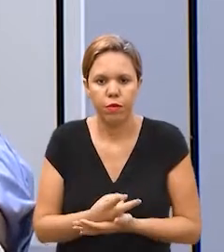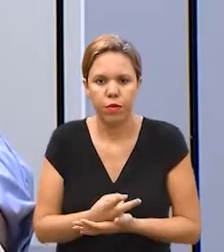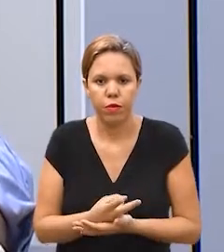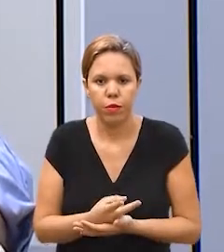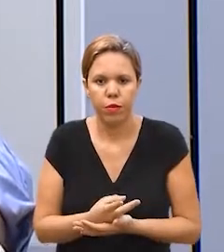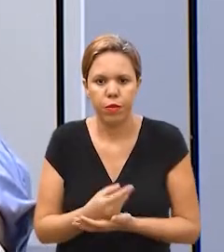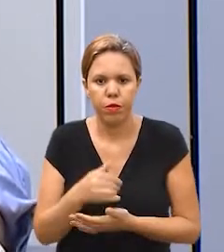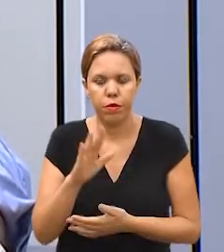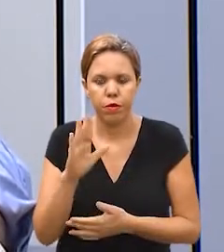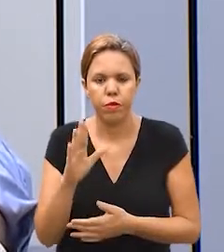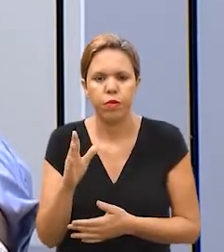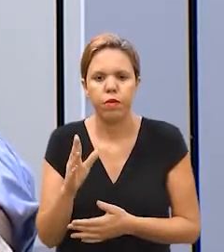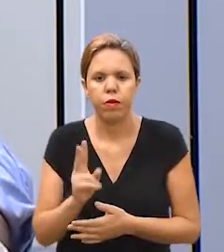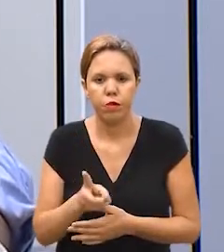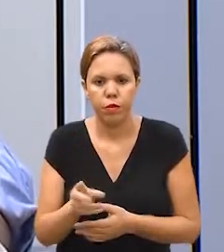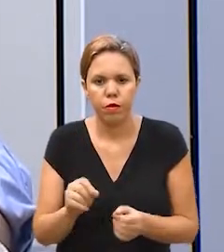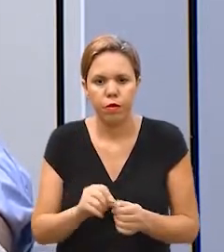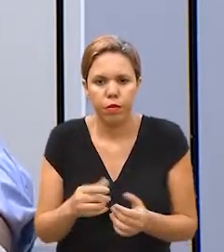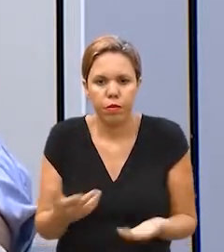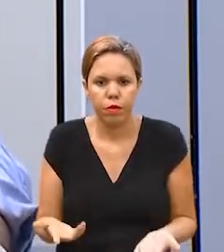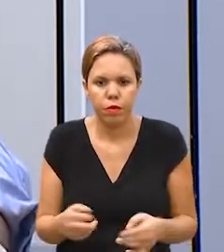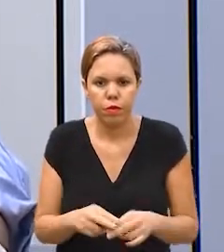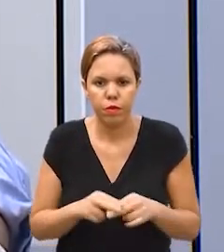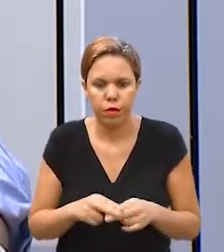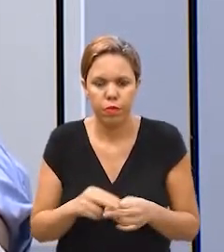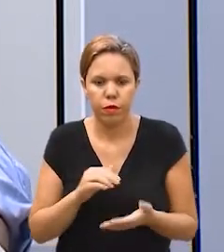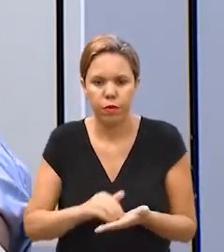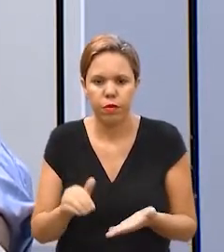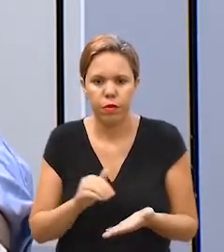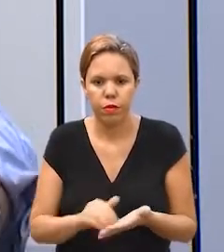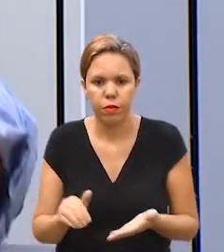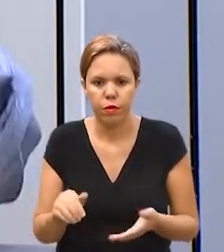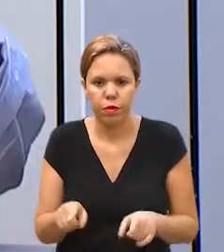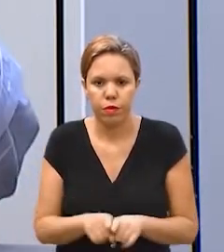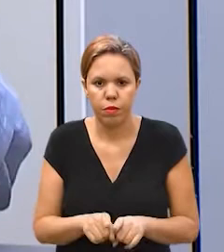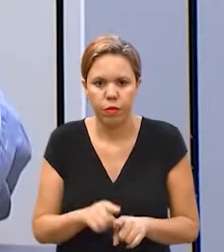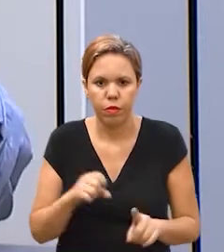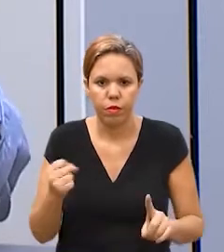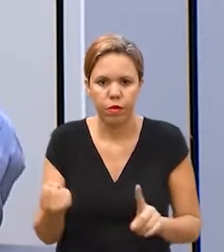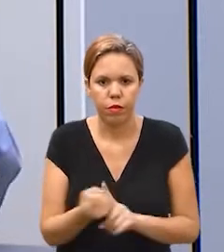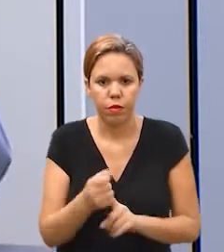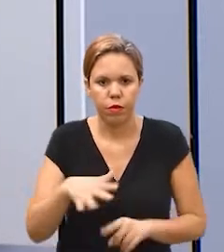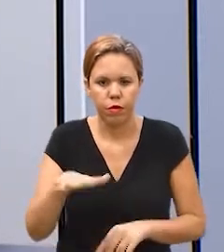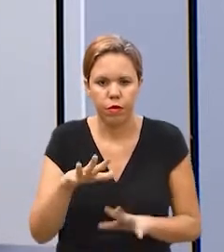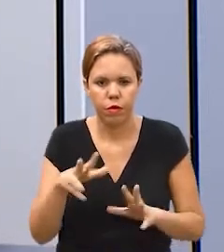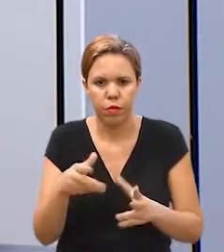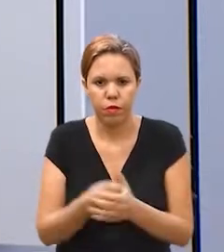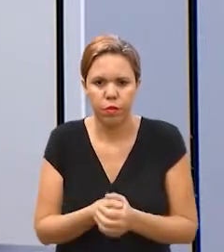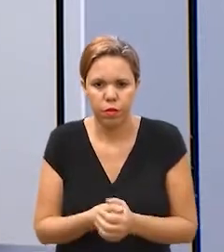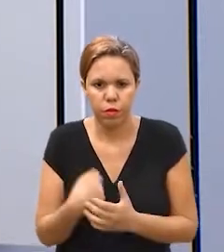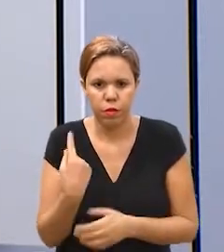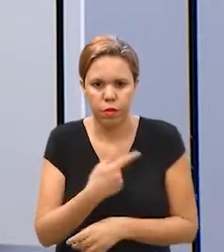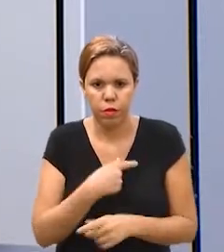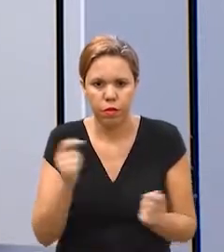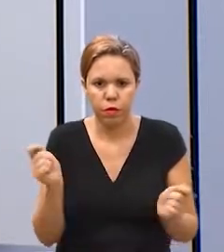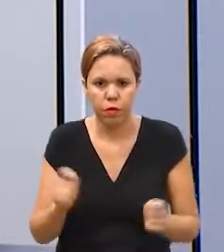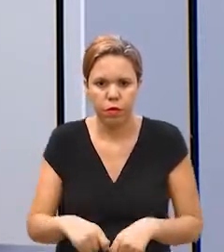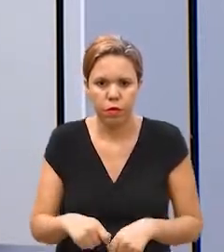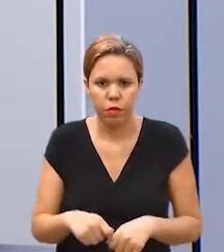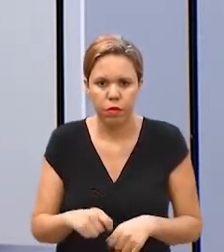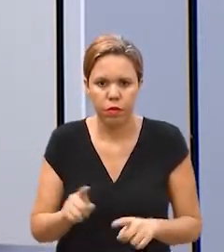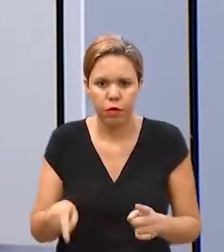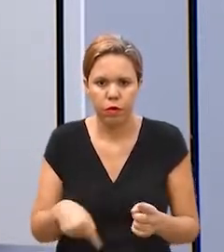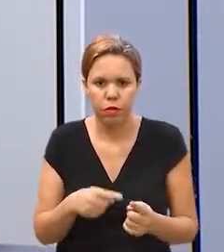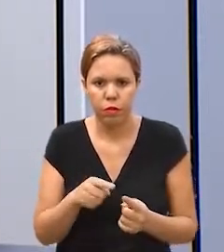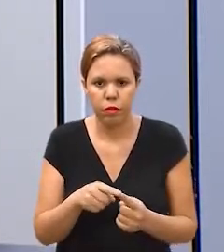permanente, mais contundente, por parte da Secretaria e da sociedade como um todo, para a gente poder